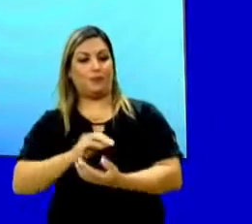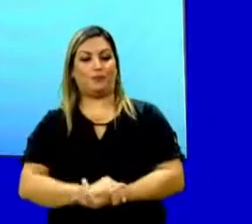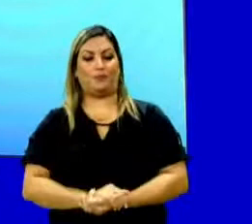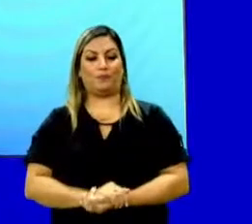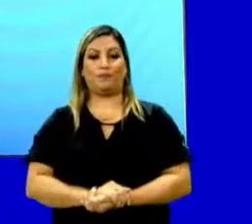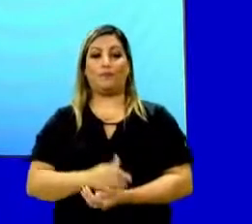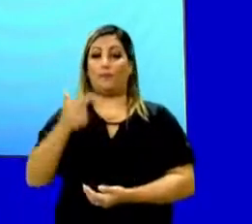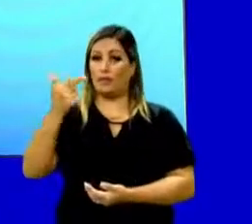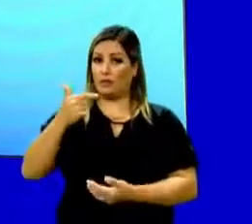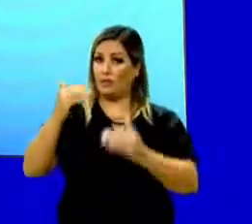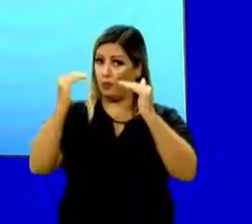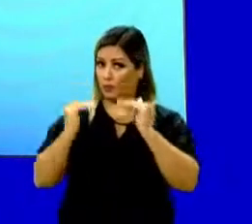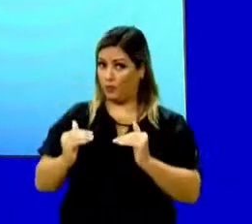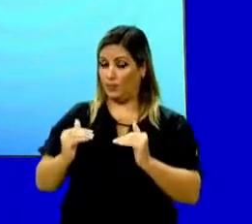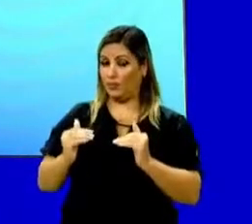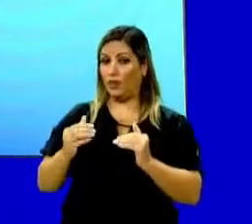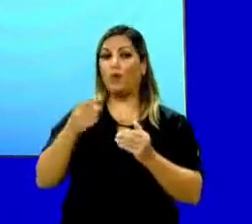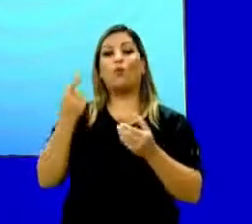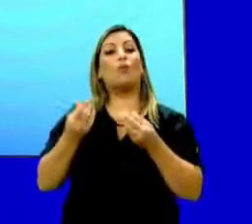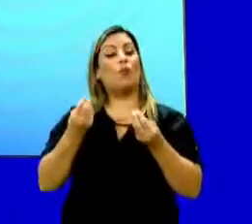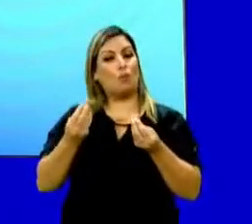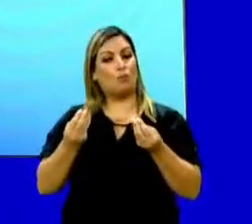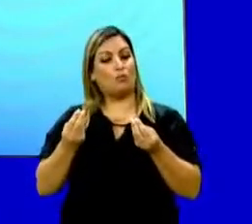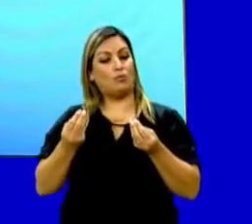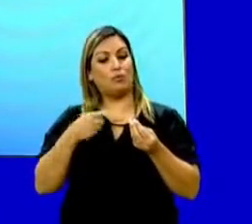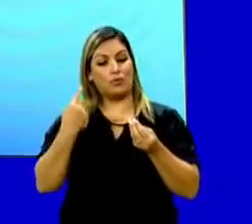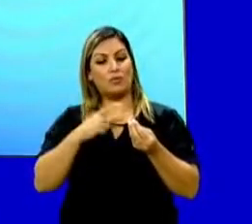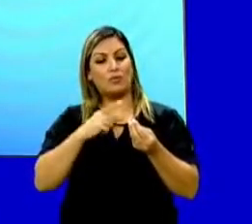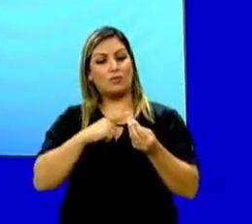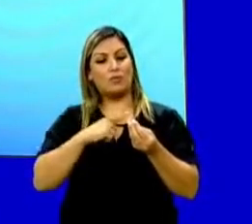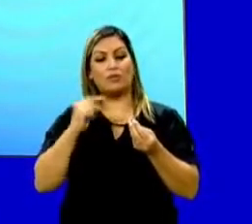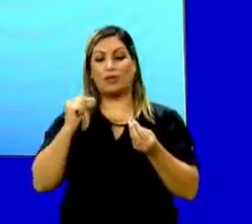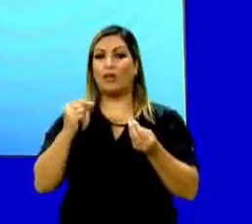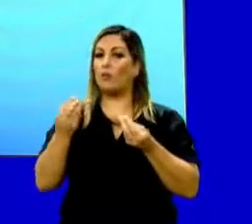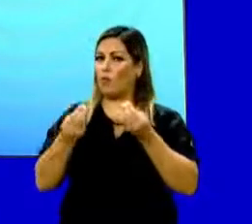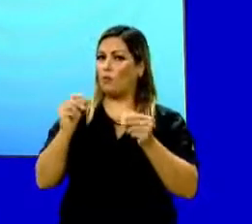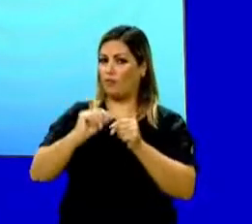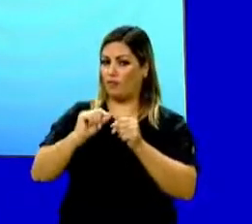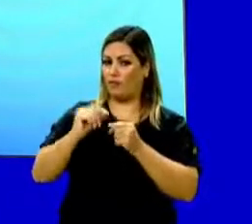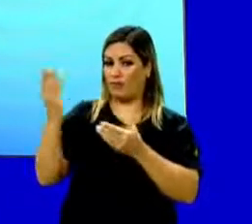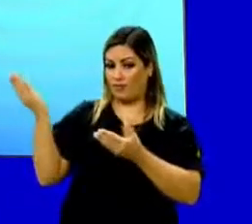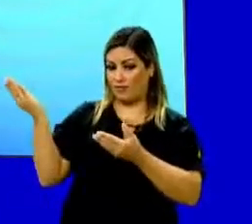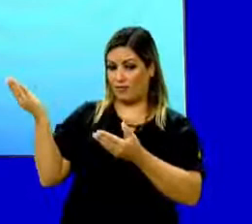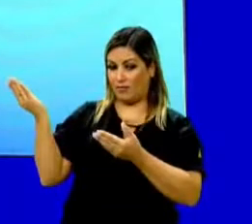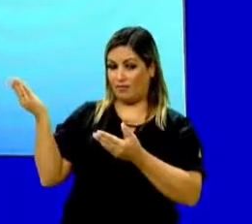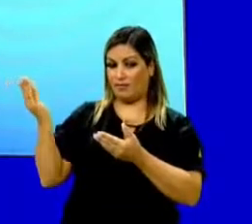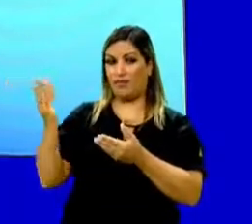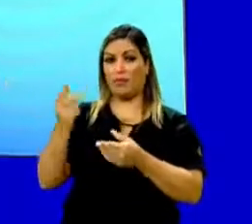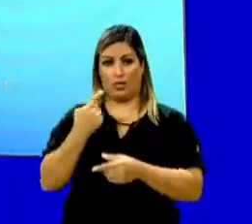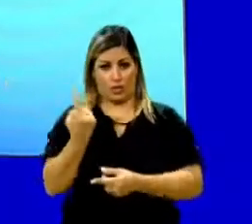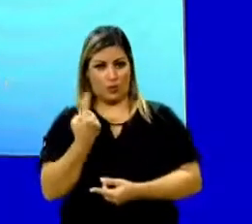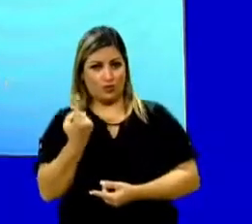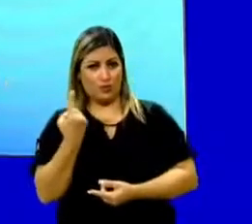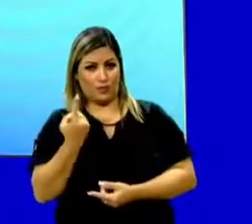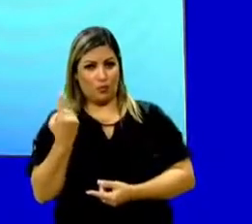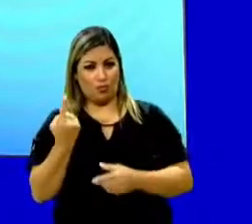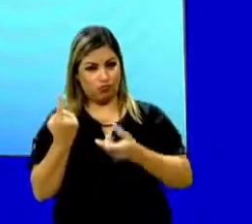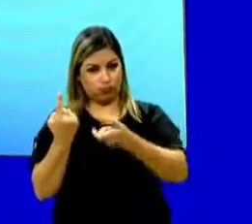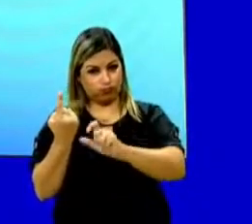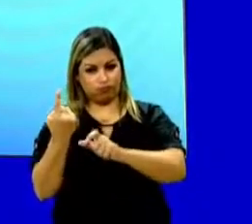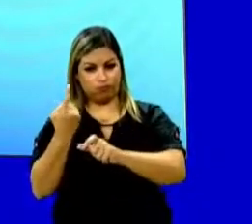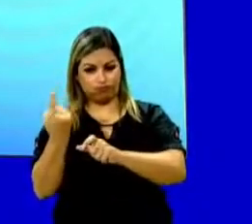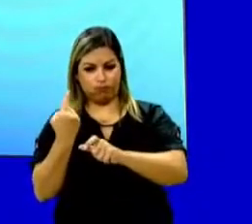segunda parte do texto, nós temos aqui o modo de preparo. Olha, no